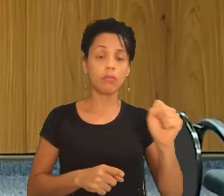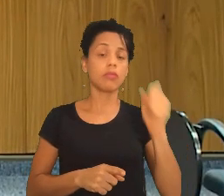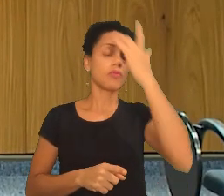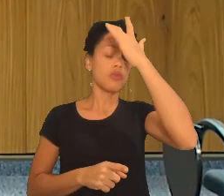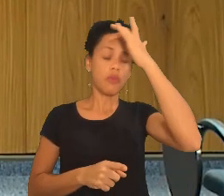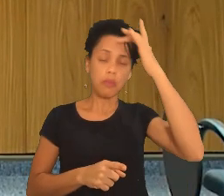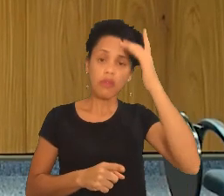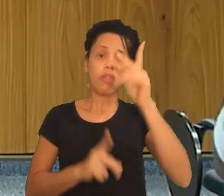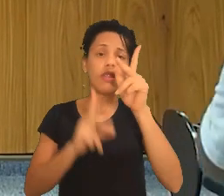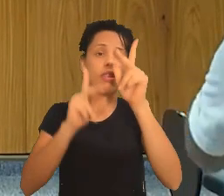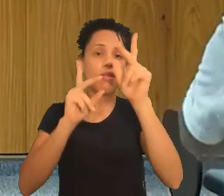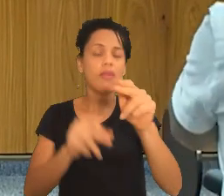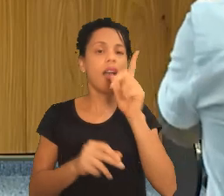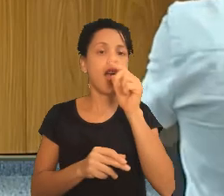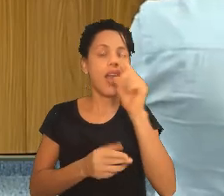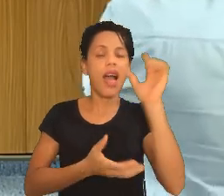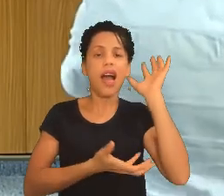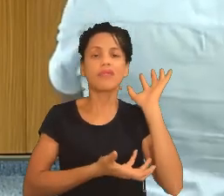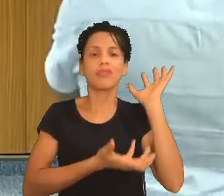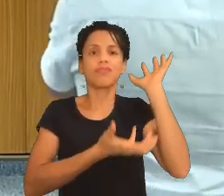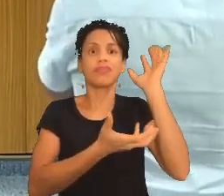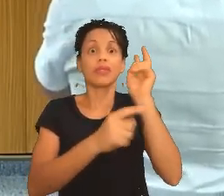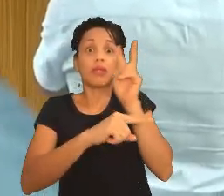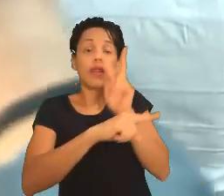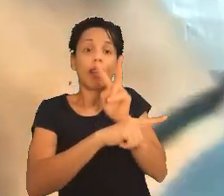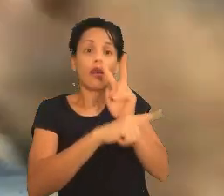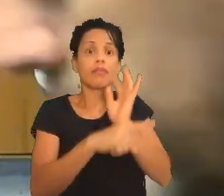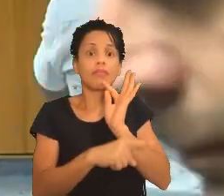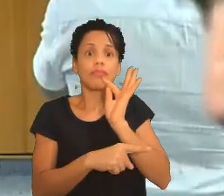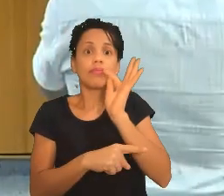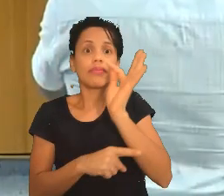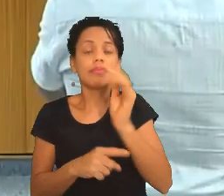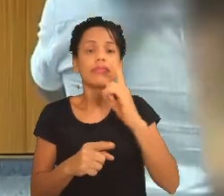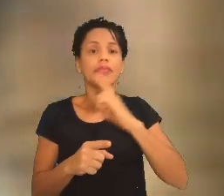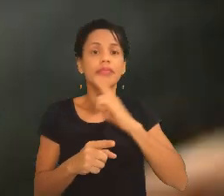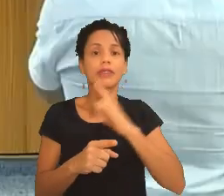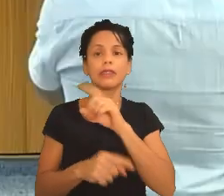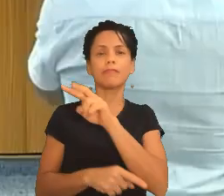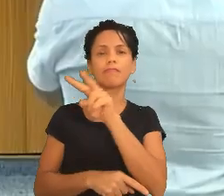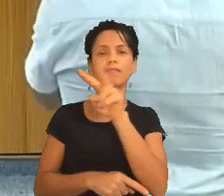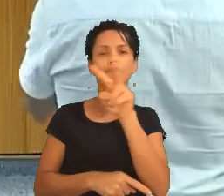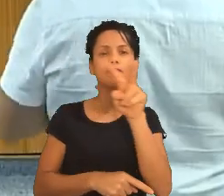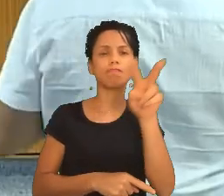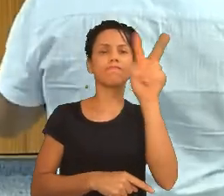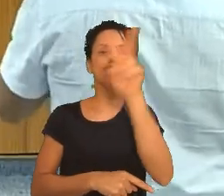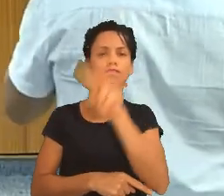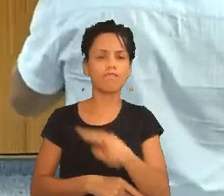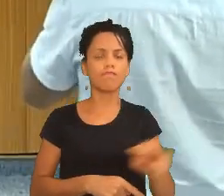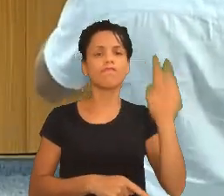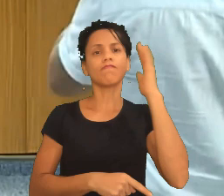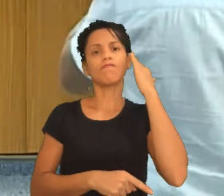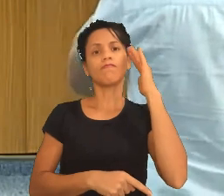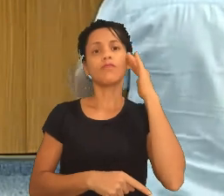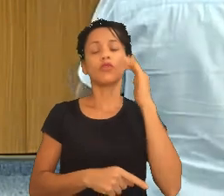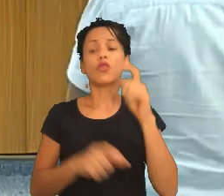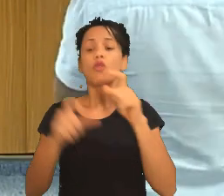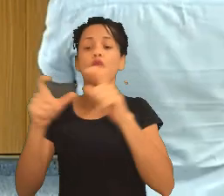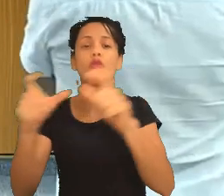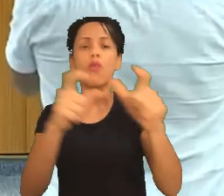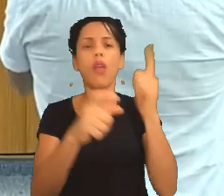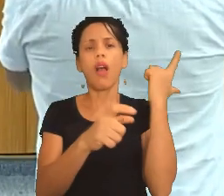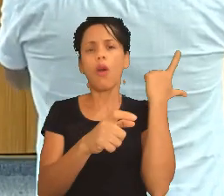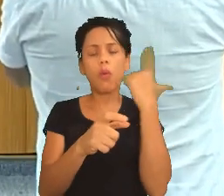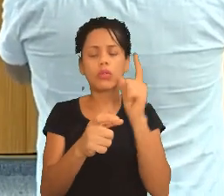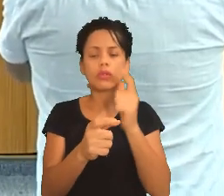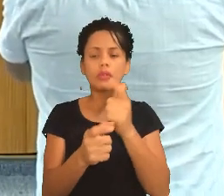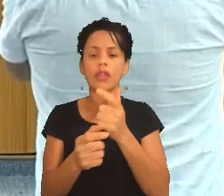com esperança de que as outras pessoas vejam onde eles conseguem molhar